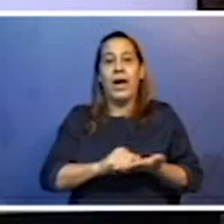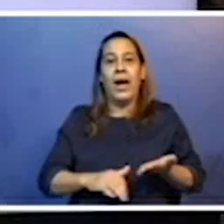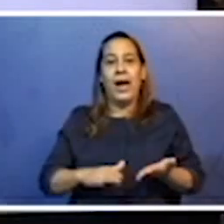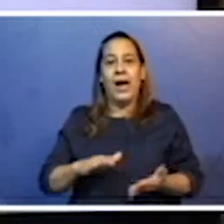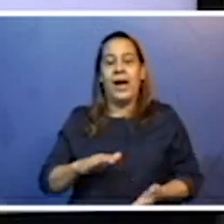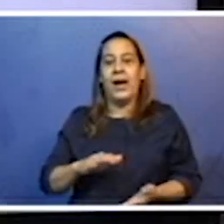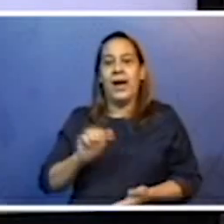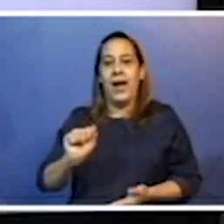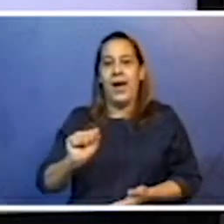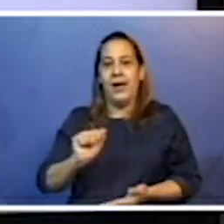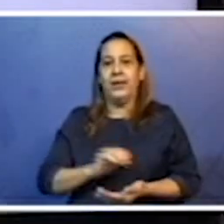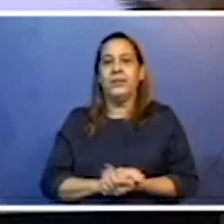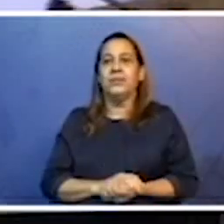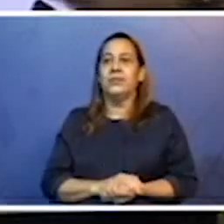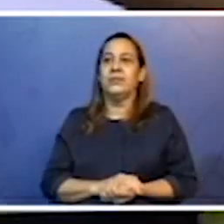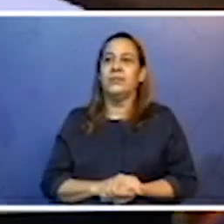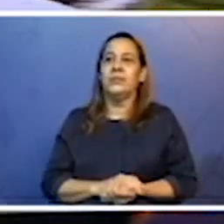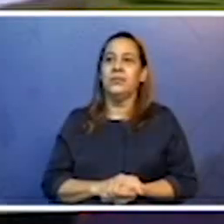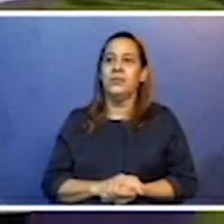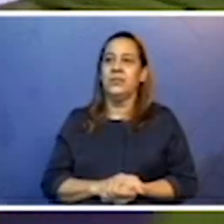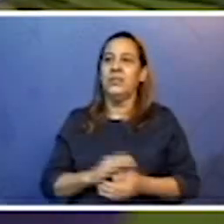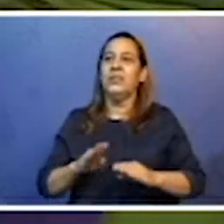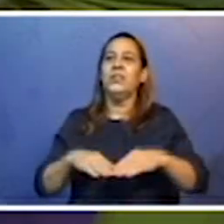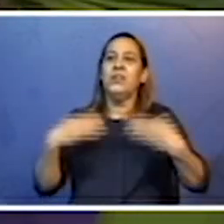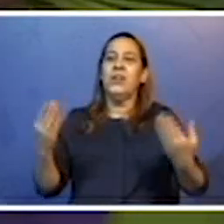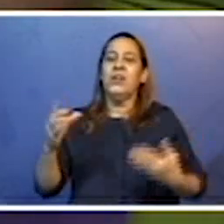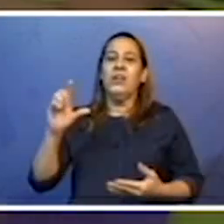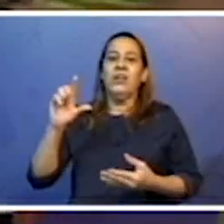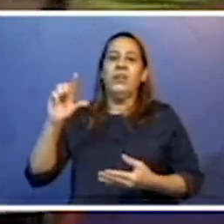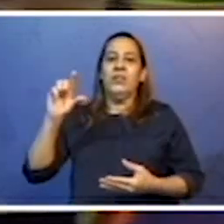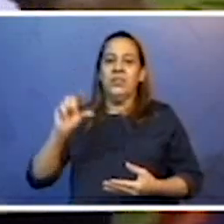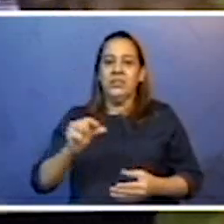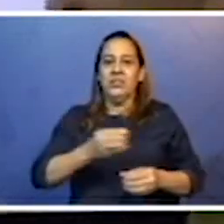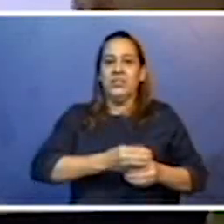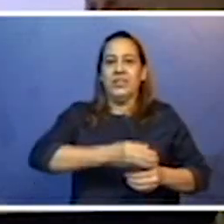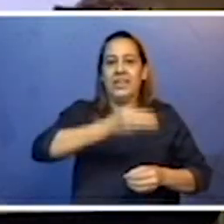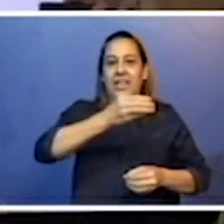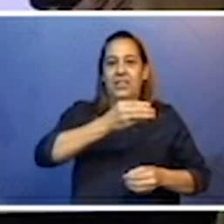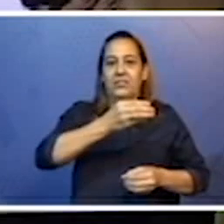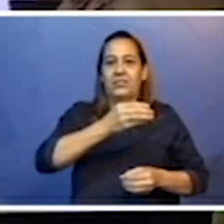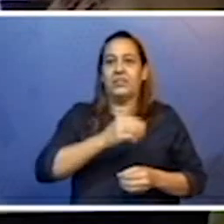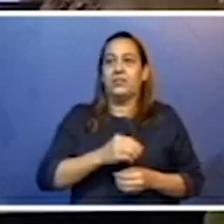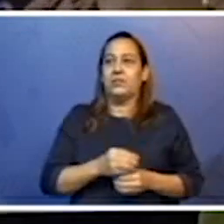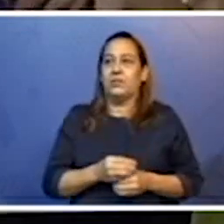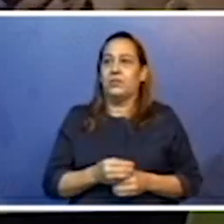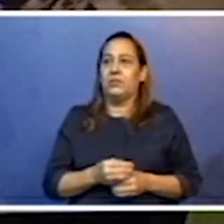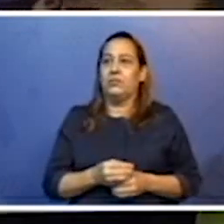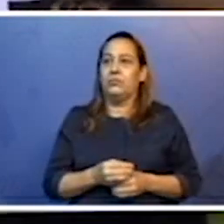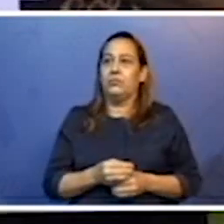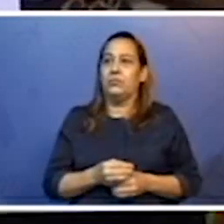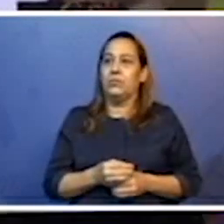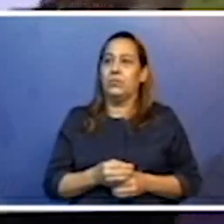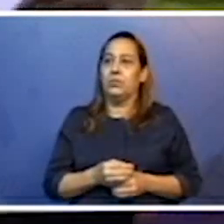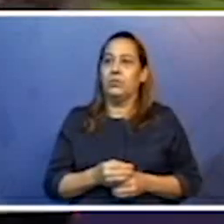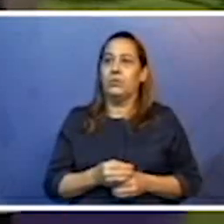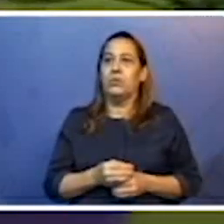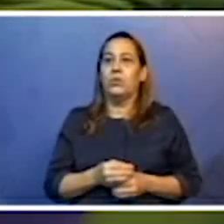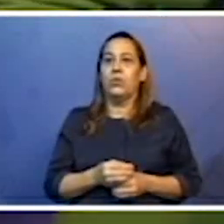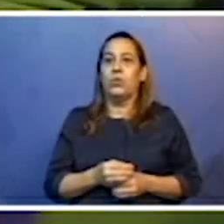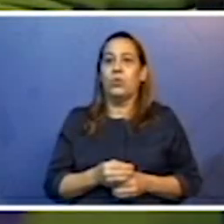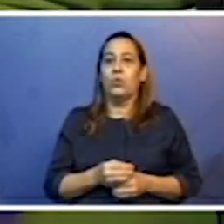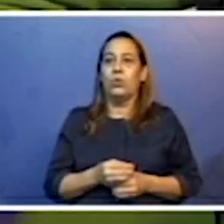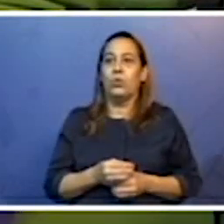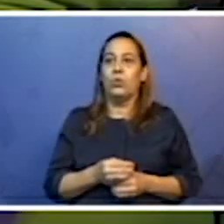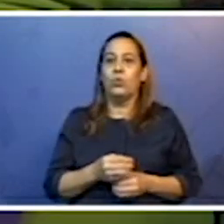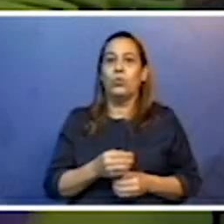é o menor recipiente utilizado como unidade de medida? Lembra da garrafinha? O